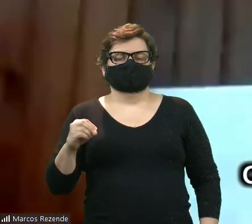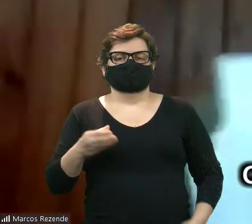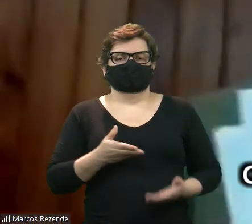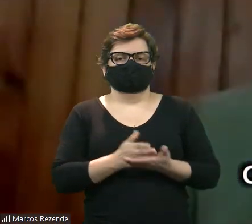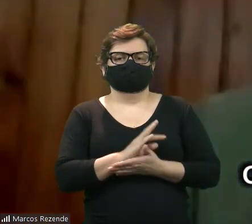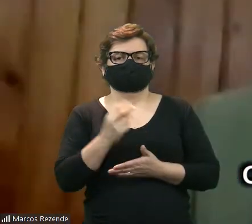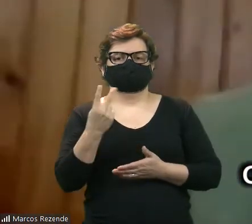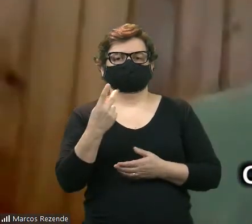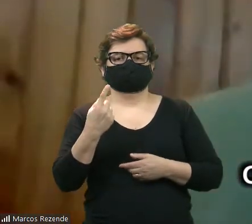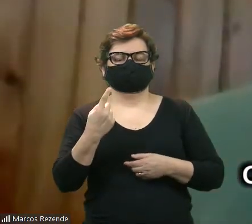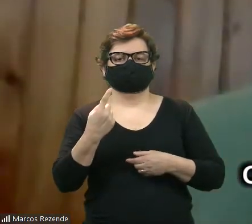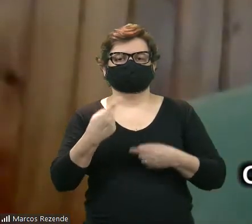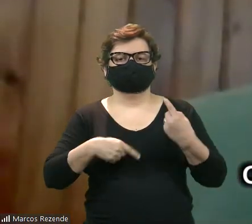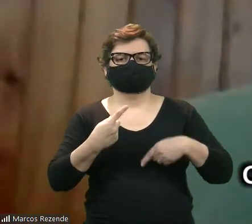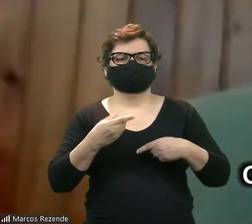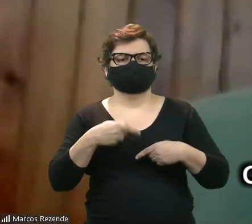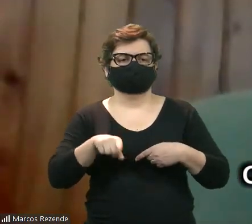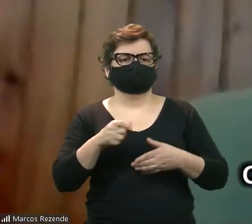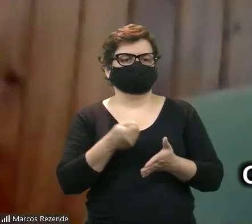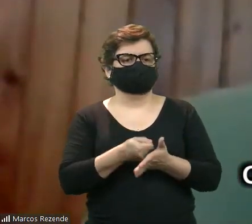Aprovado em segunda discussão, vai à sanção.